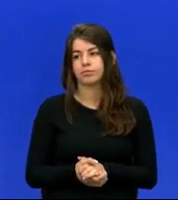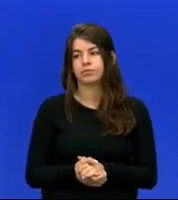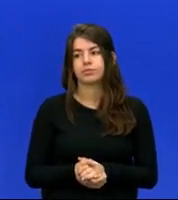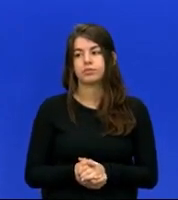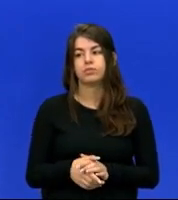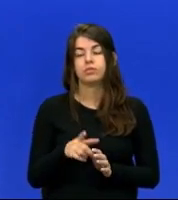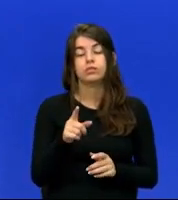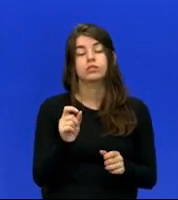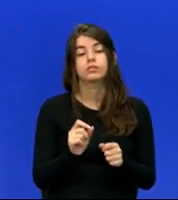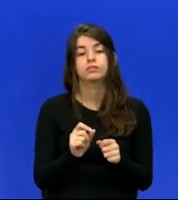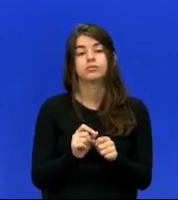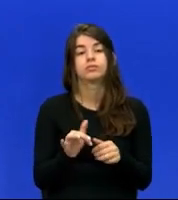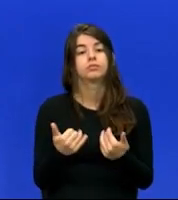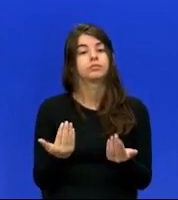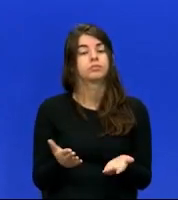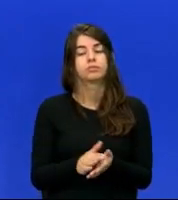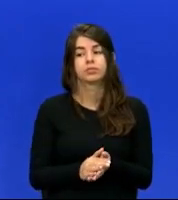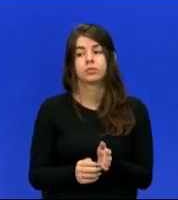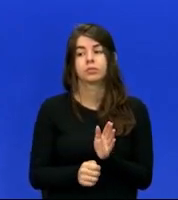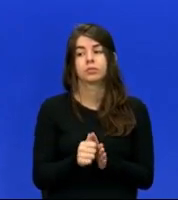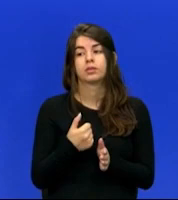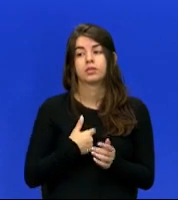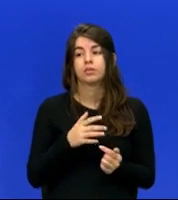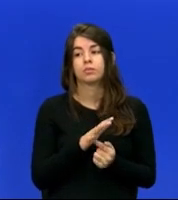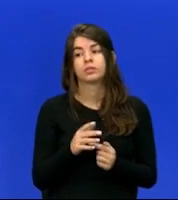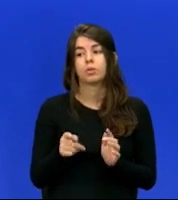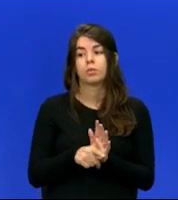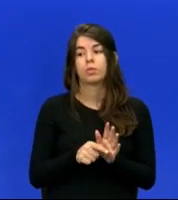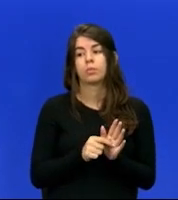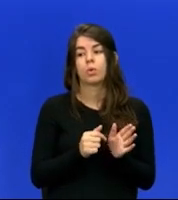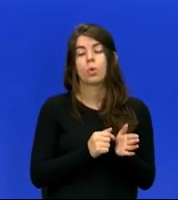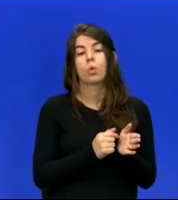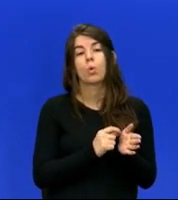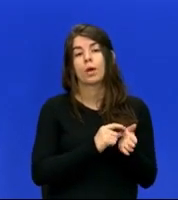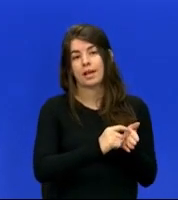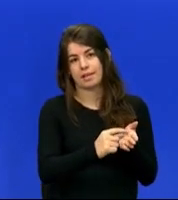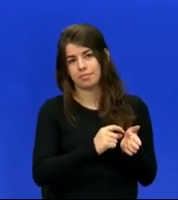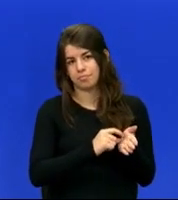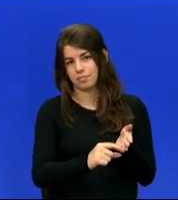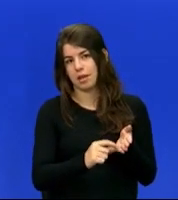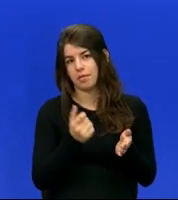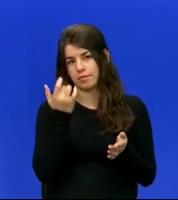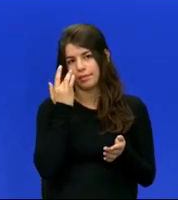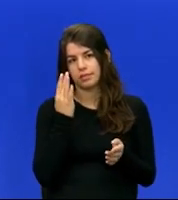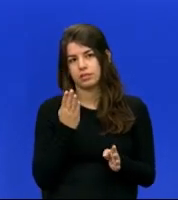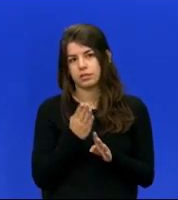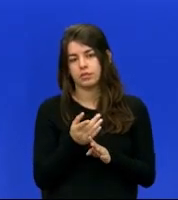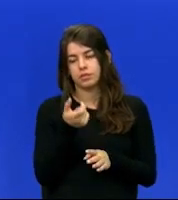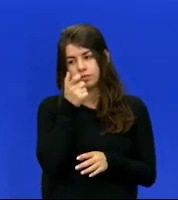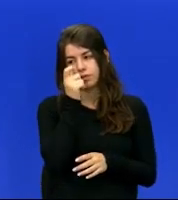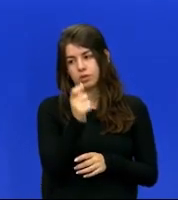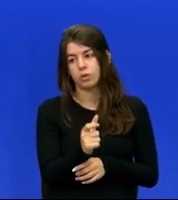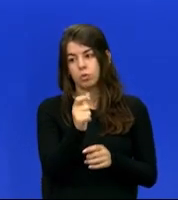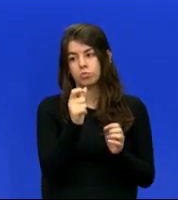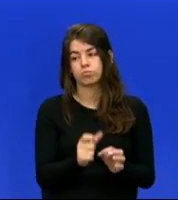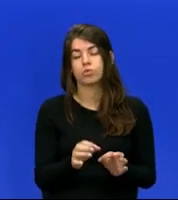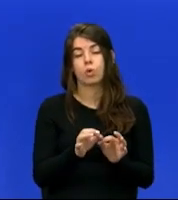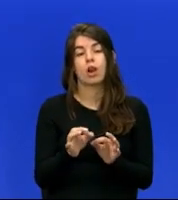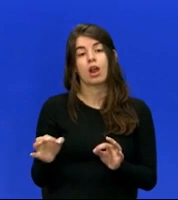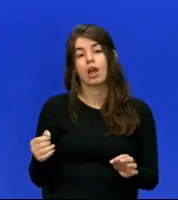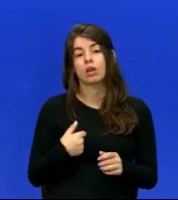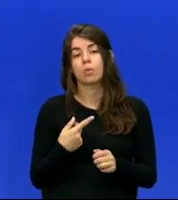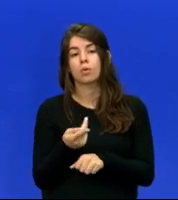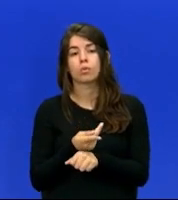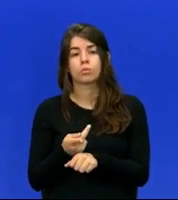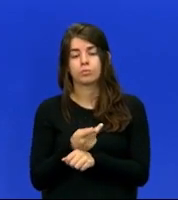você já vai fazer? Primeiro passo, fazer a representação gráfica. Facilita demais você enxergar a área que você